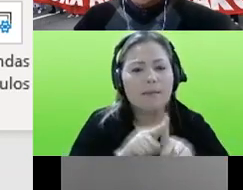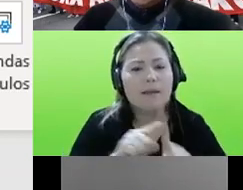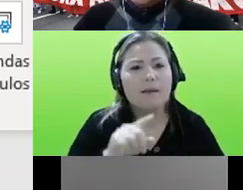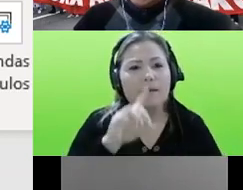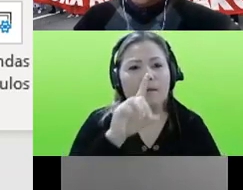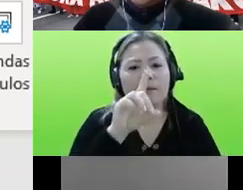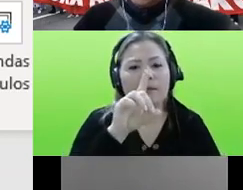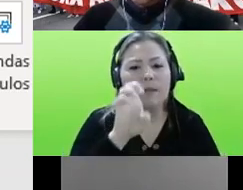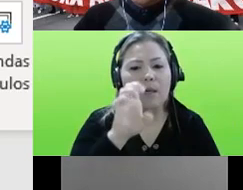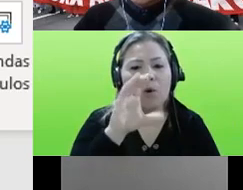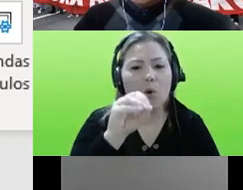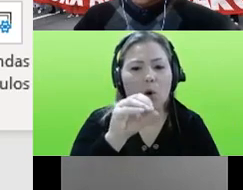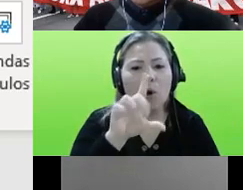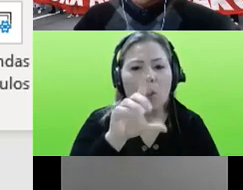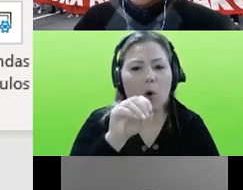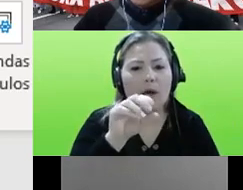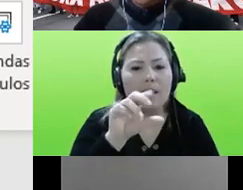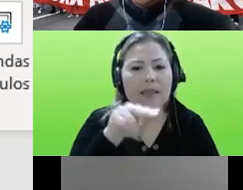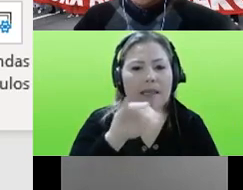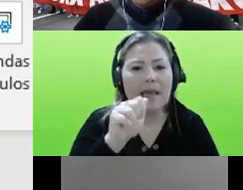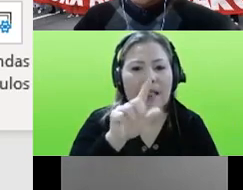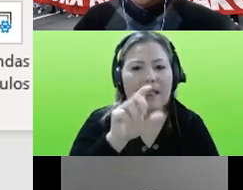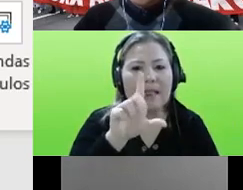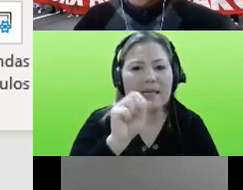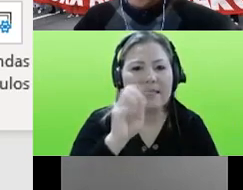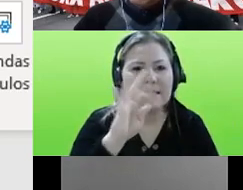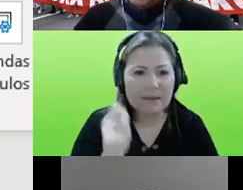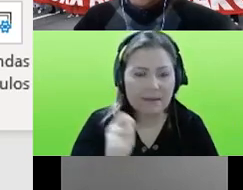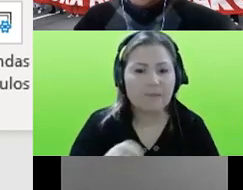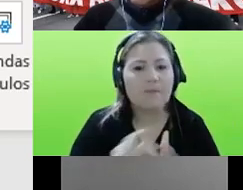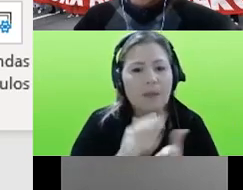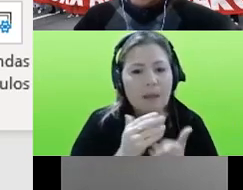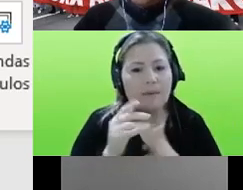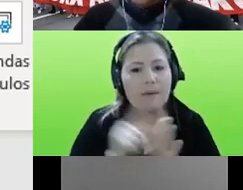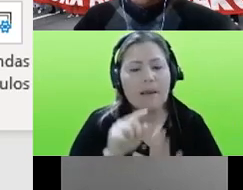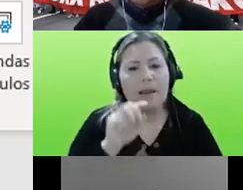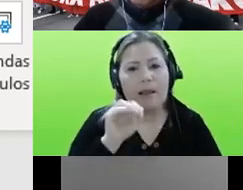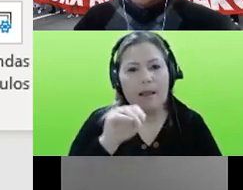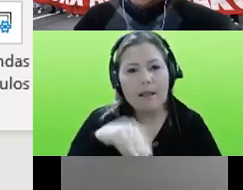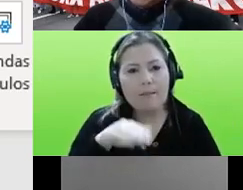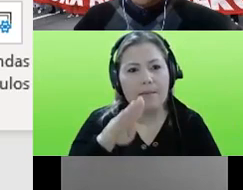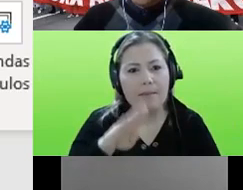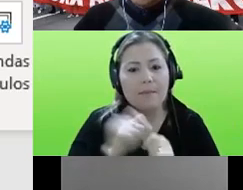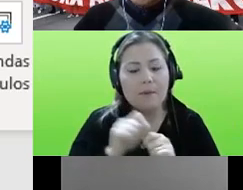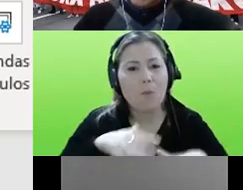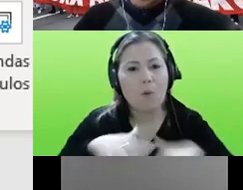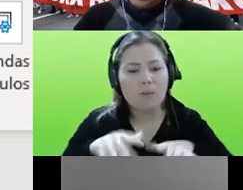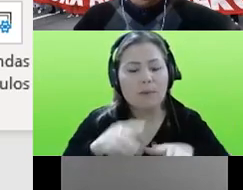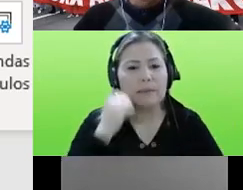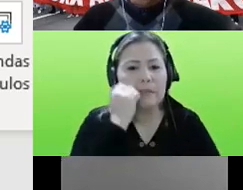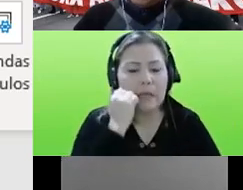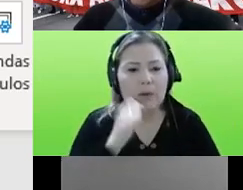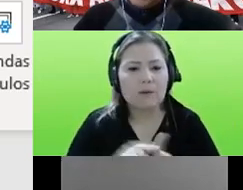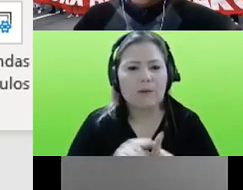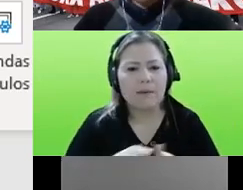decolonialista, trazendo questões interseccionais, né, como a partir de Membembe, para a questão do movimento negro, além